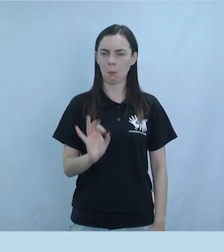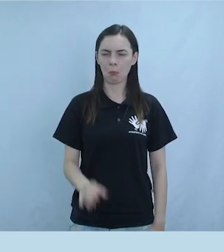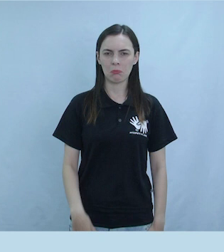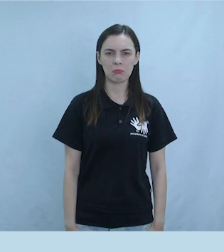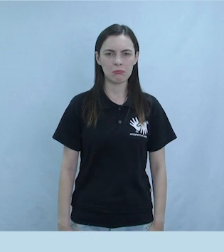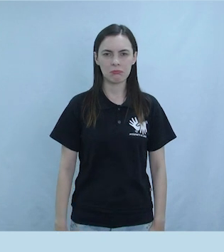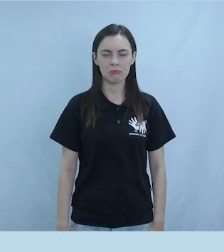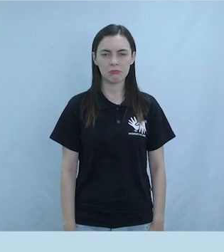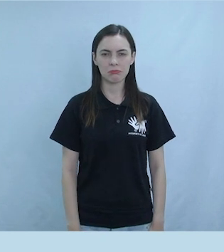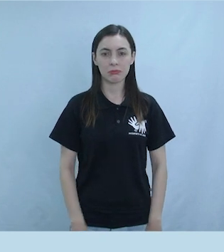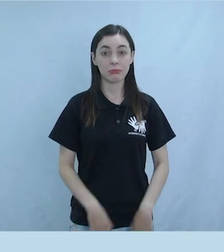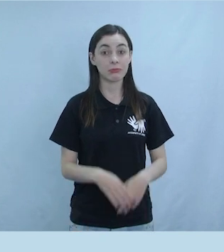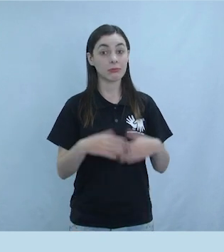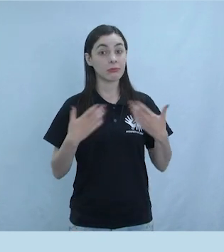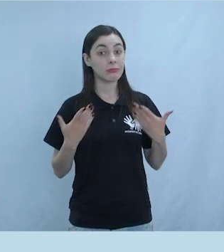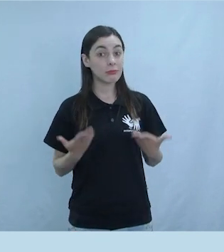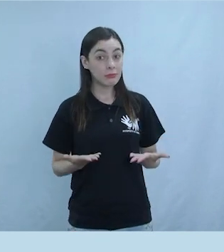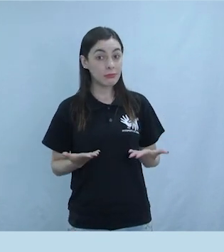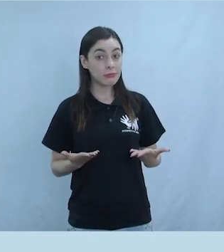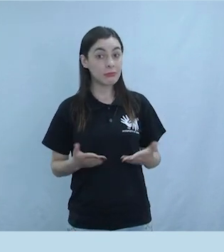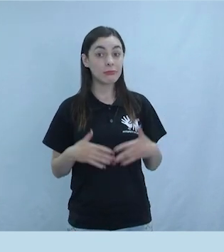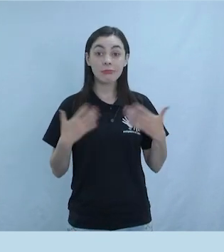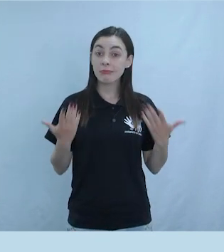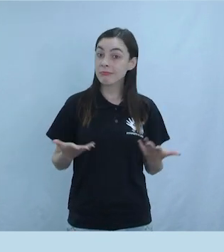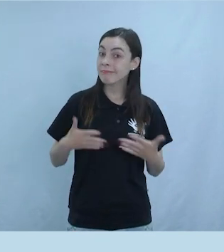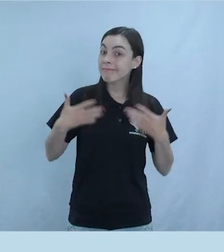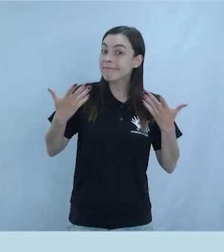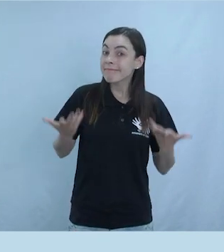falaram de viagens, né?